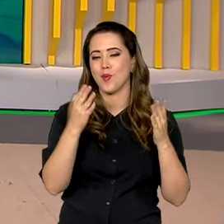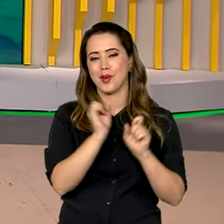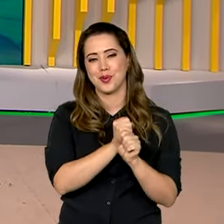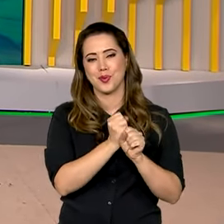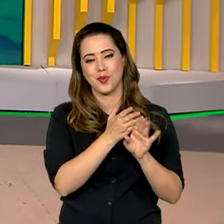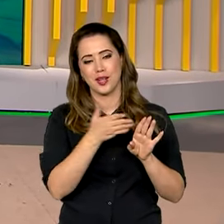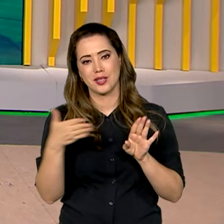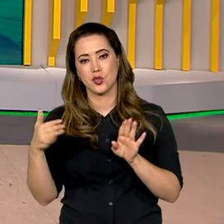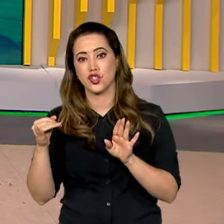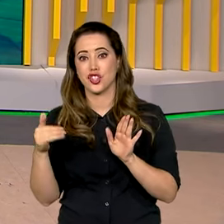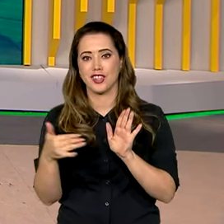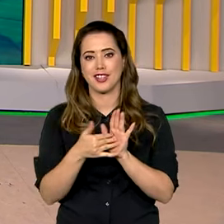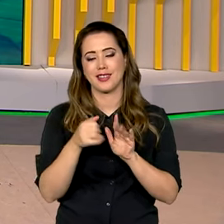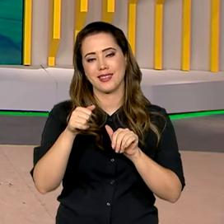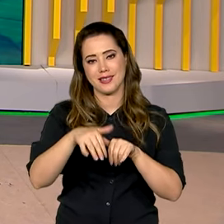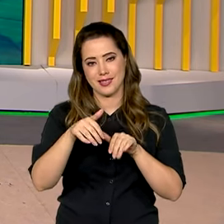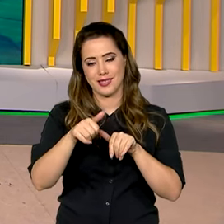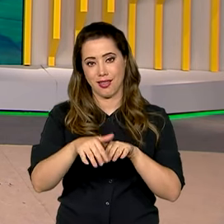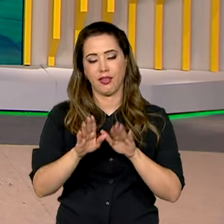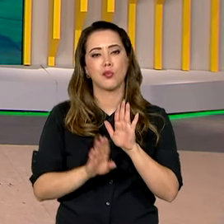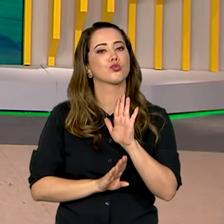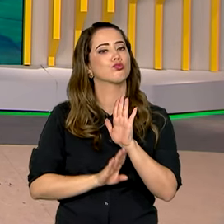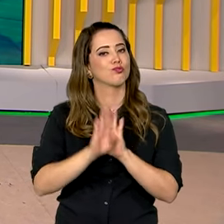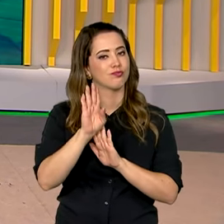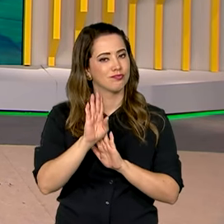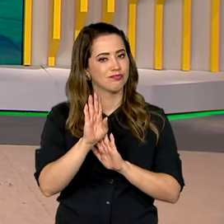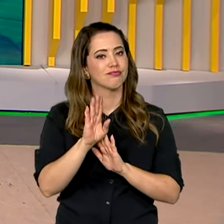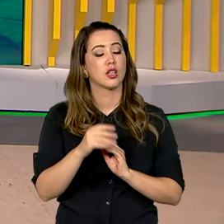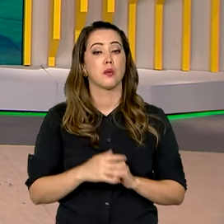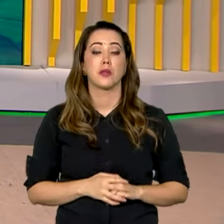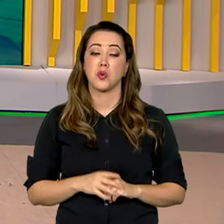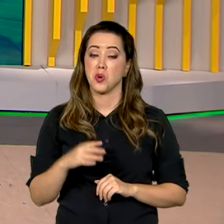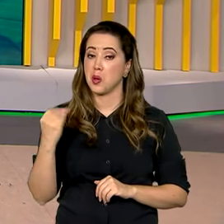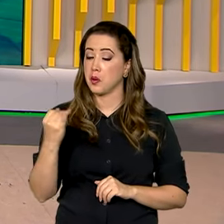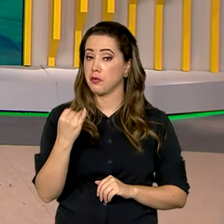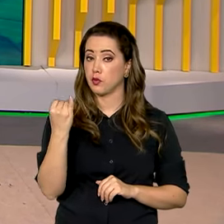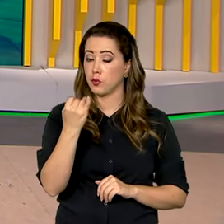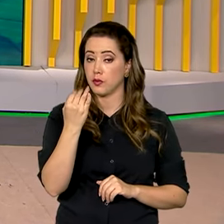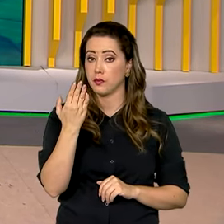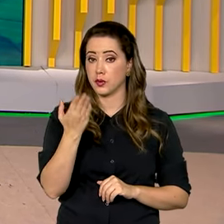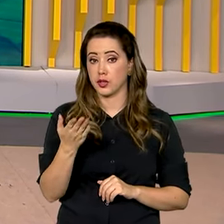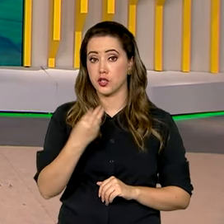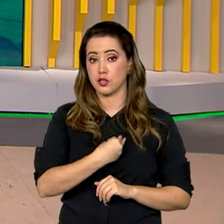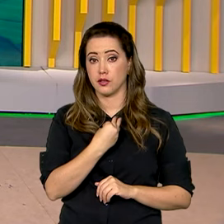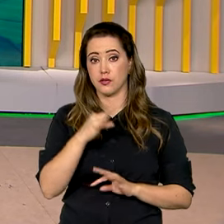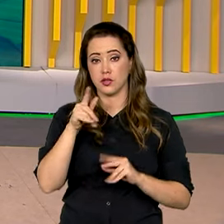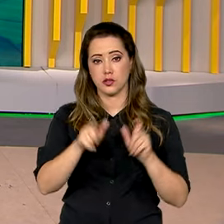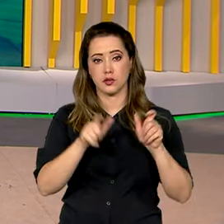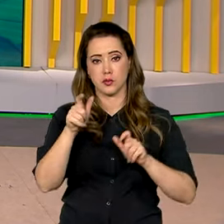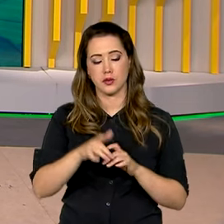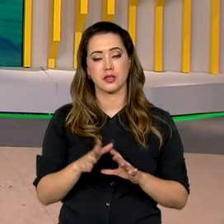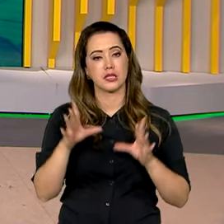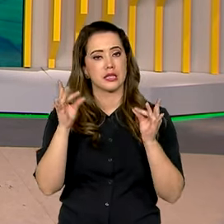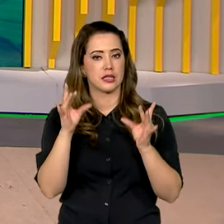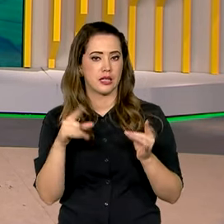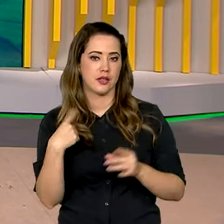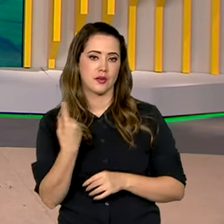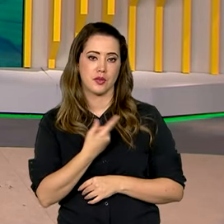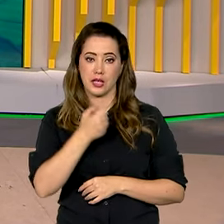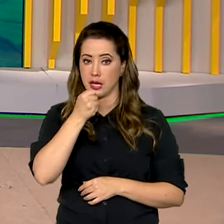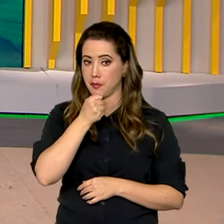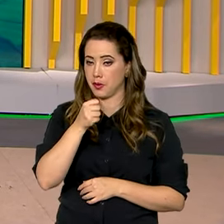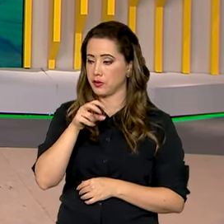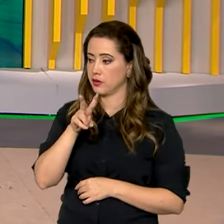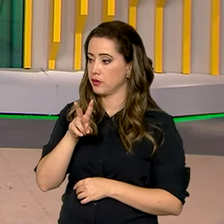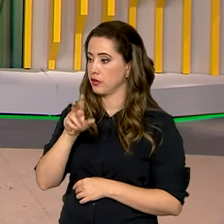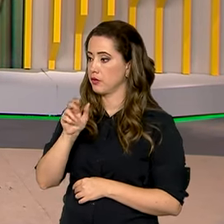janeiro a setembro, segundo o IBGE, o que impacta na vida de todas as pessoas. E quem tem mais detalhes é a